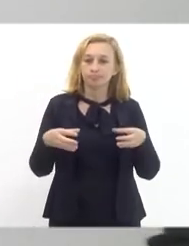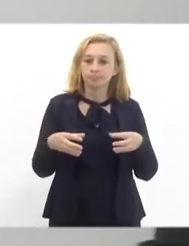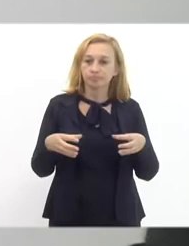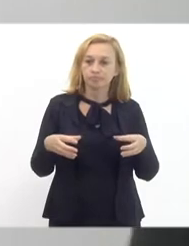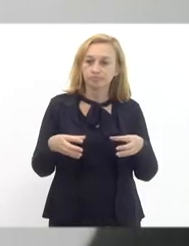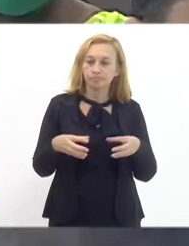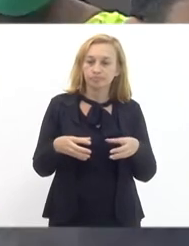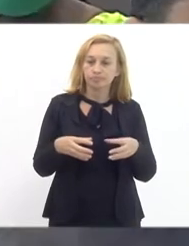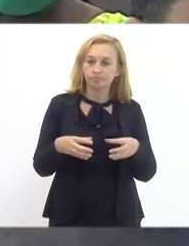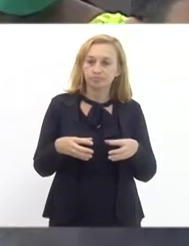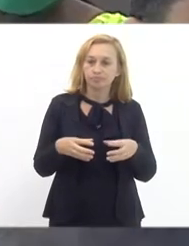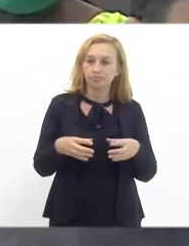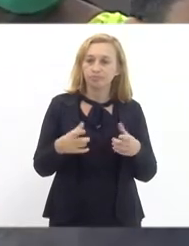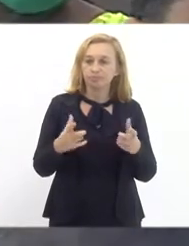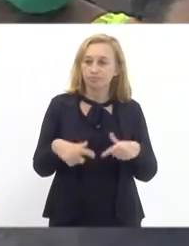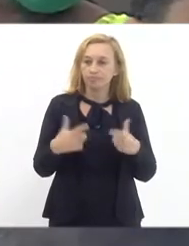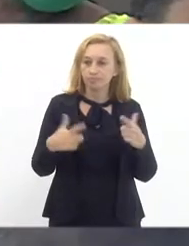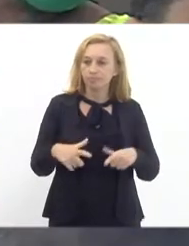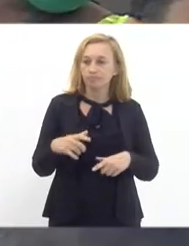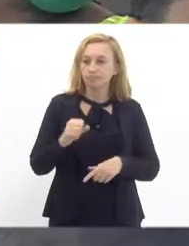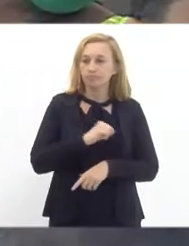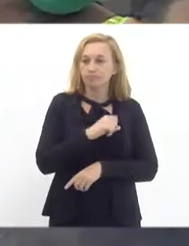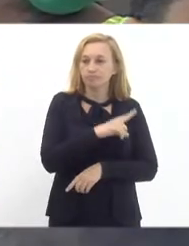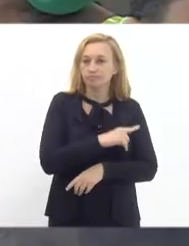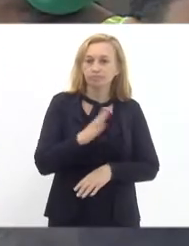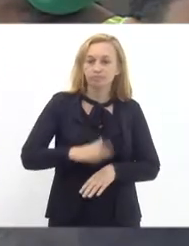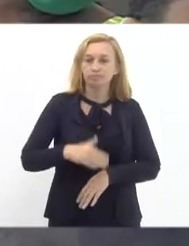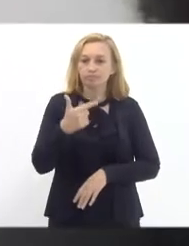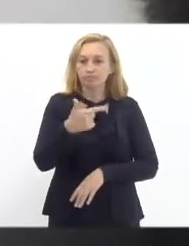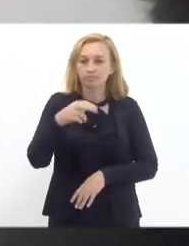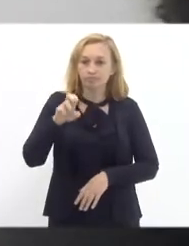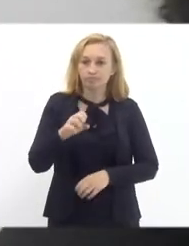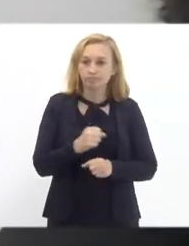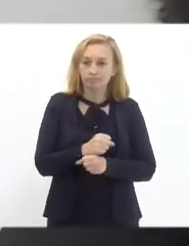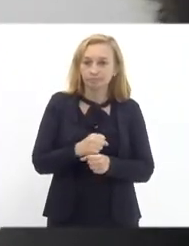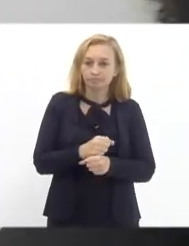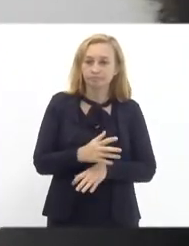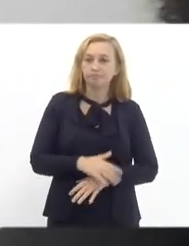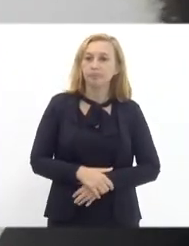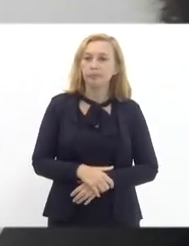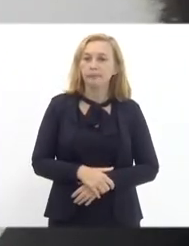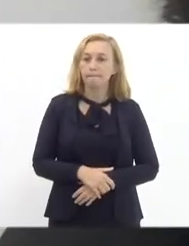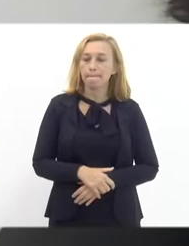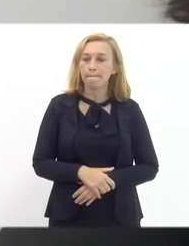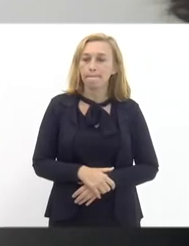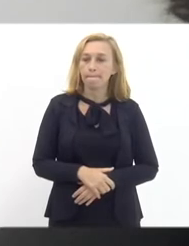Professores, estudioso da história local há mais de 25 anos, né,